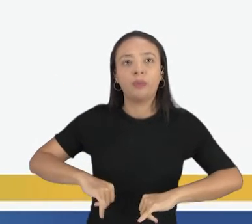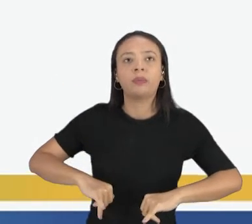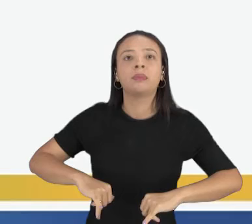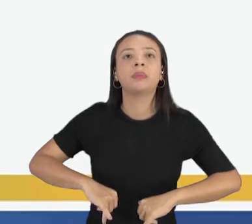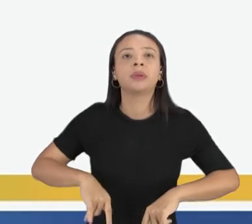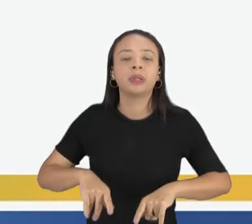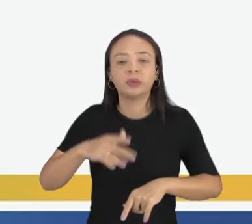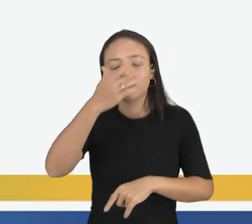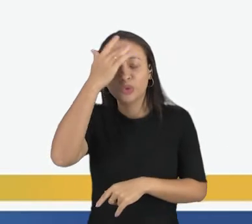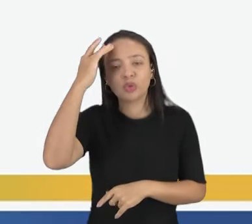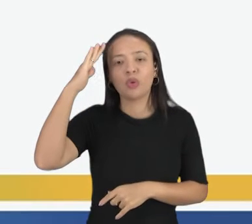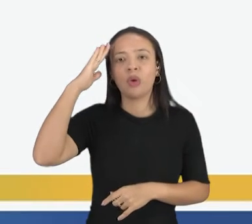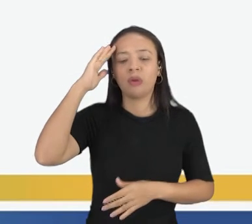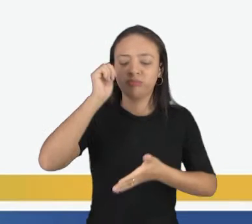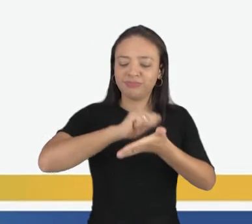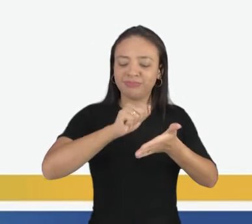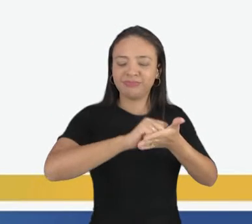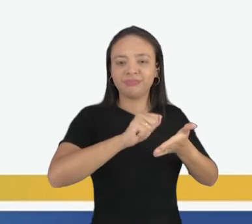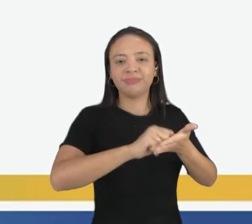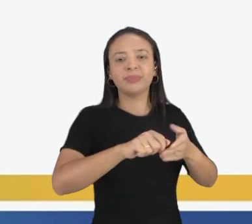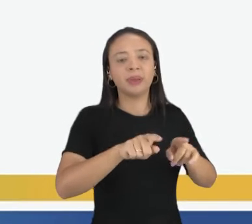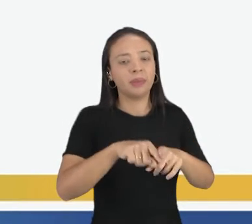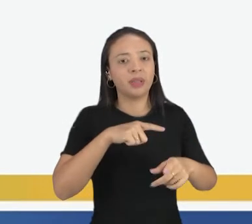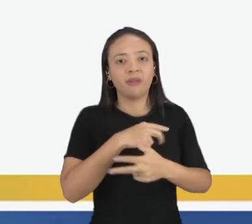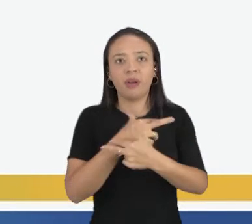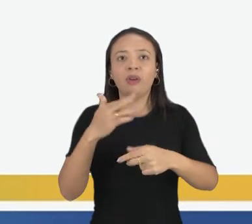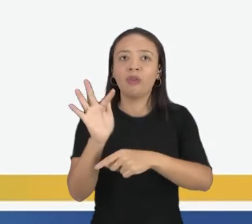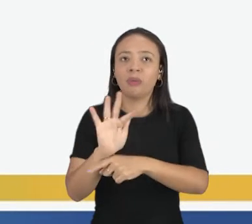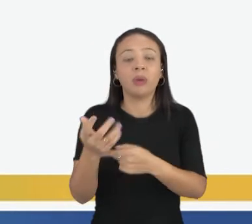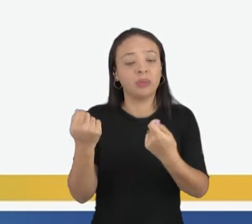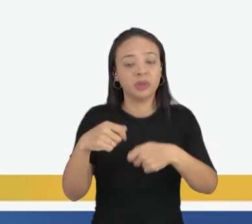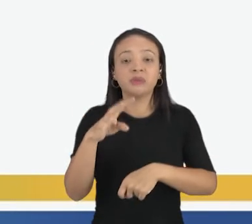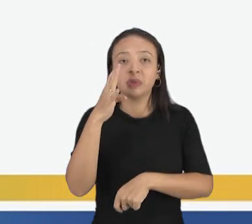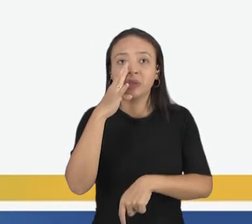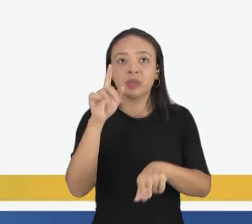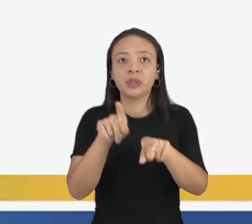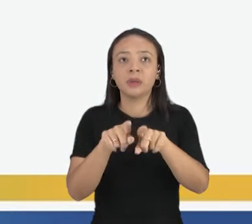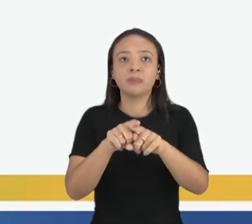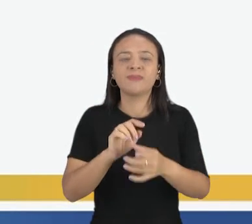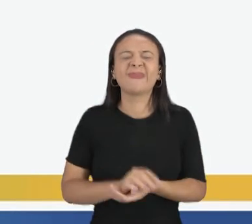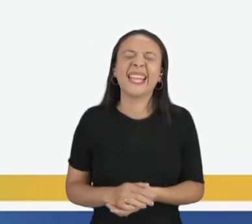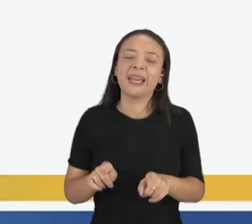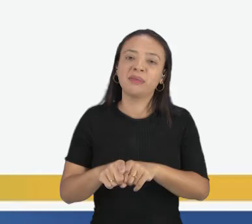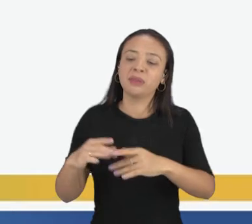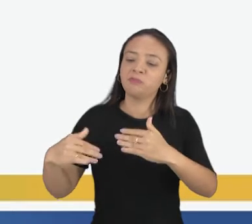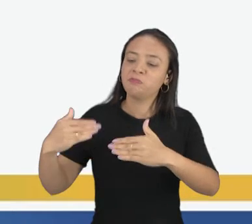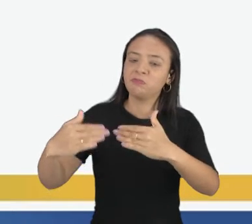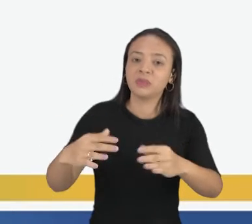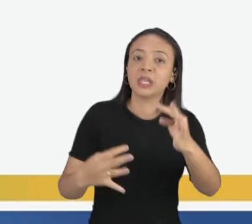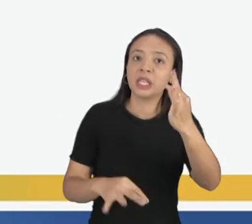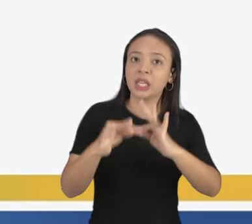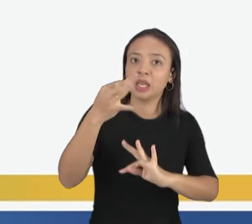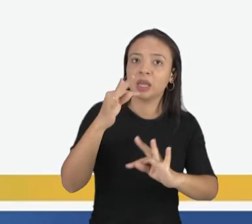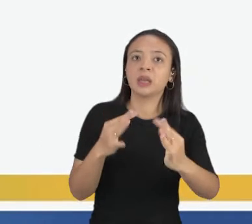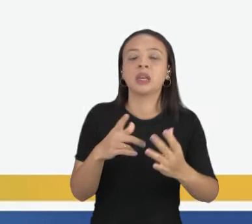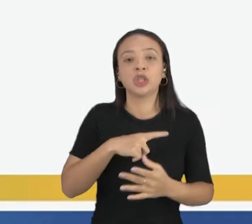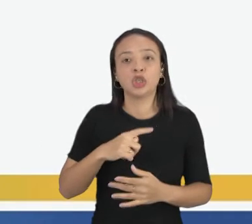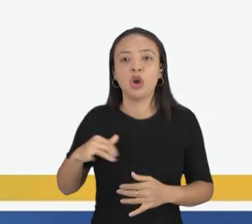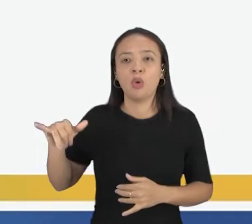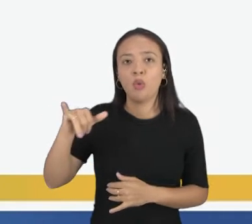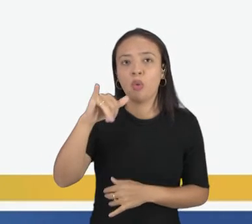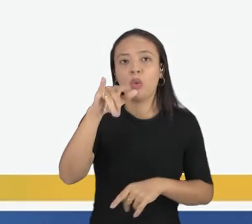Esses soldados que escreviam nessas trincheiras, e muitos filmes também que vocês podem assistir. Temos o avanço tecnológico dessa guerra, como aviões,